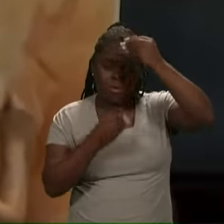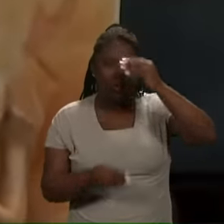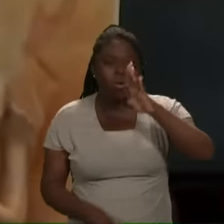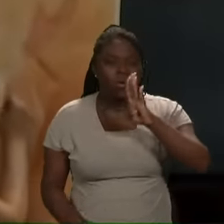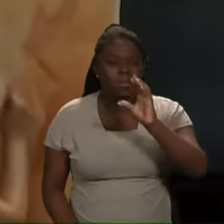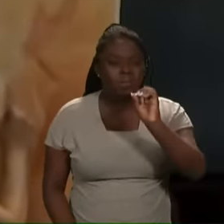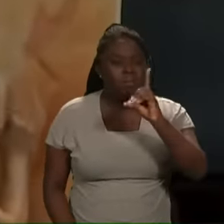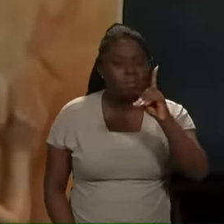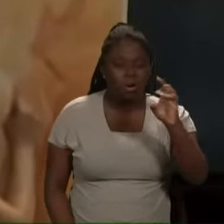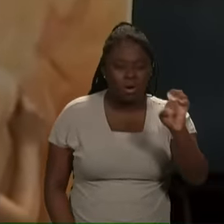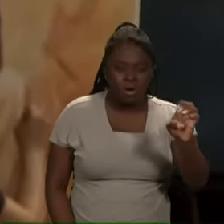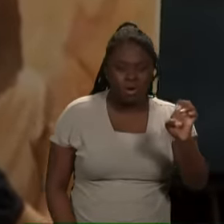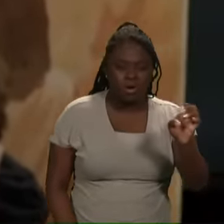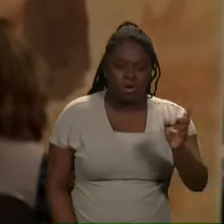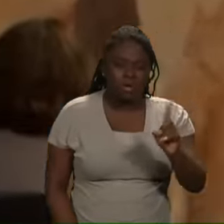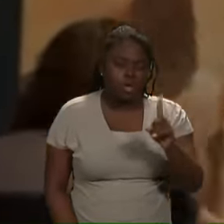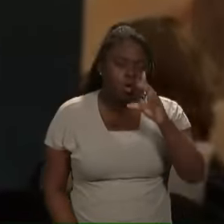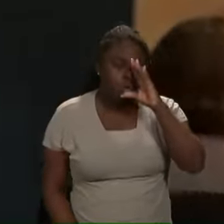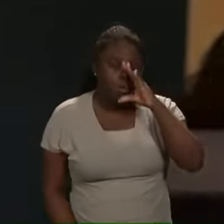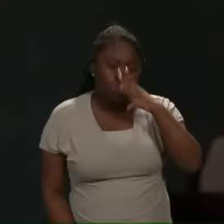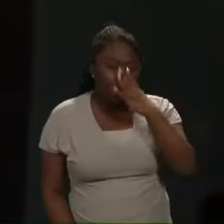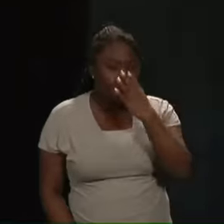Um dia você nasceu de novo.